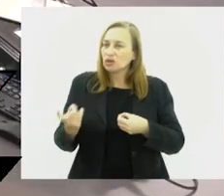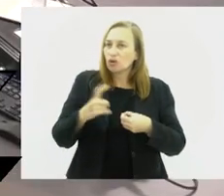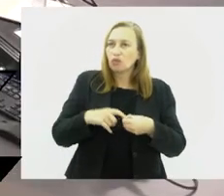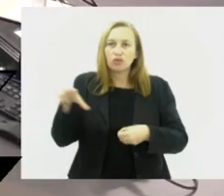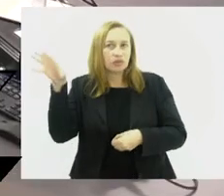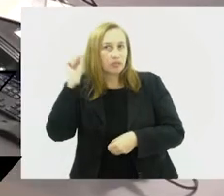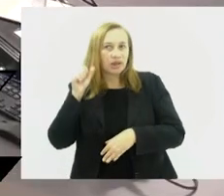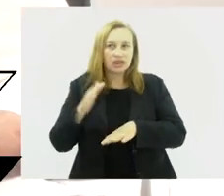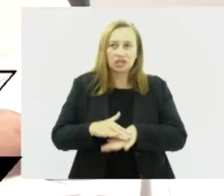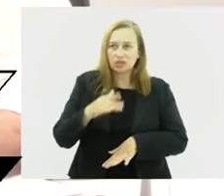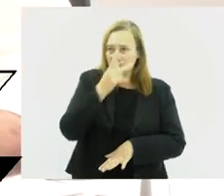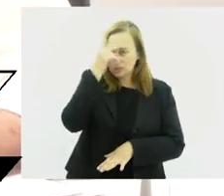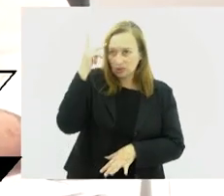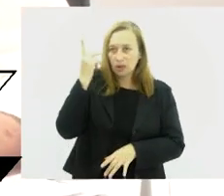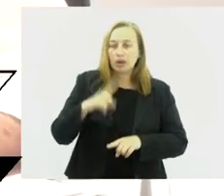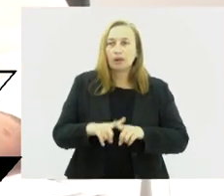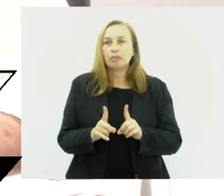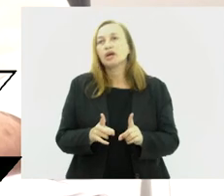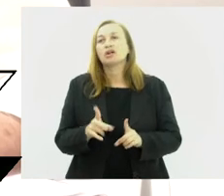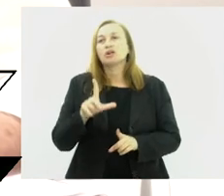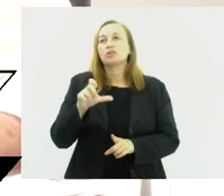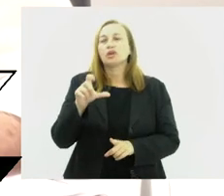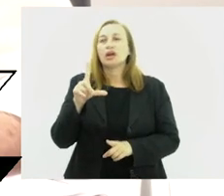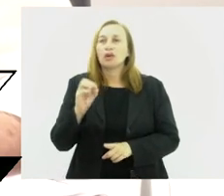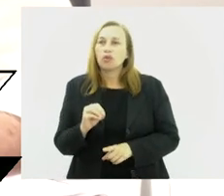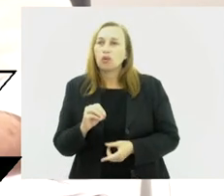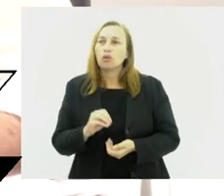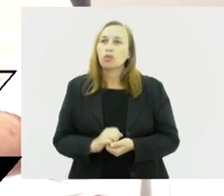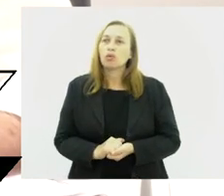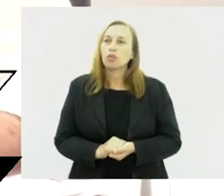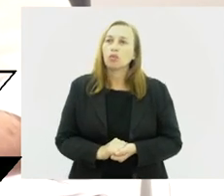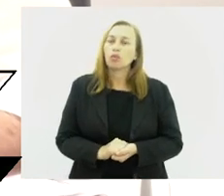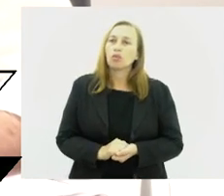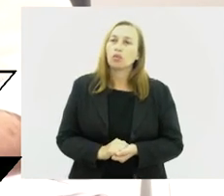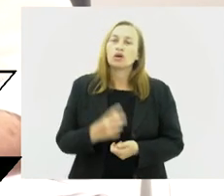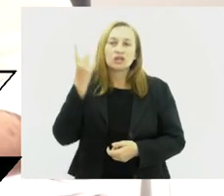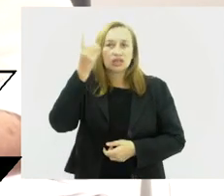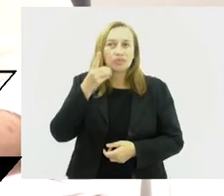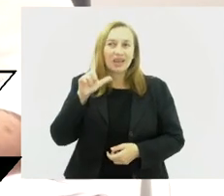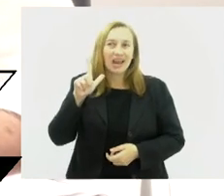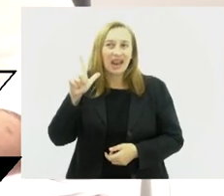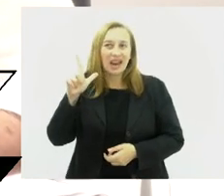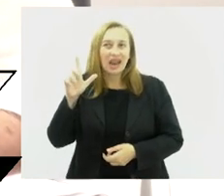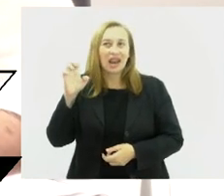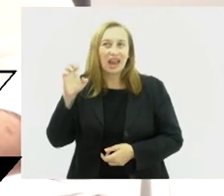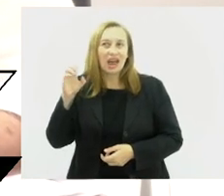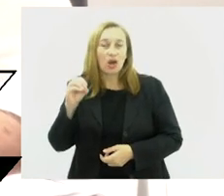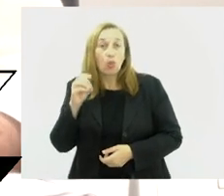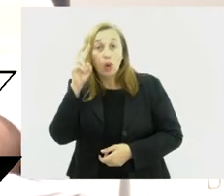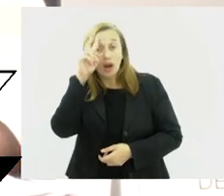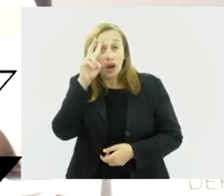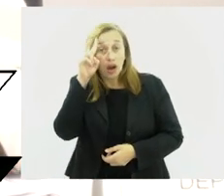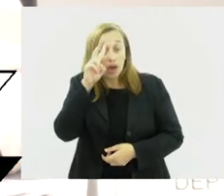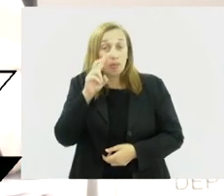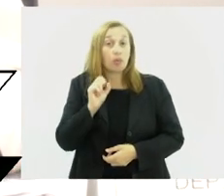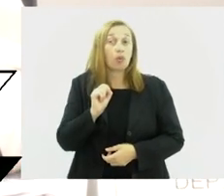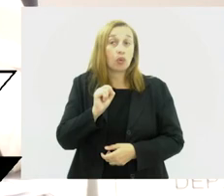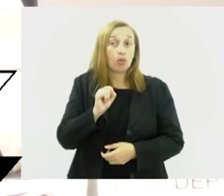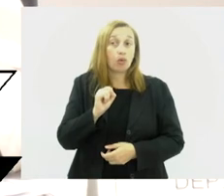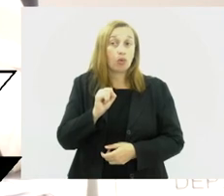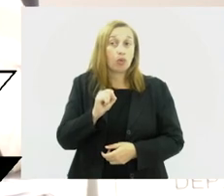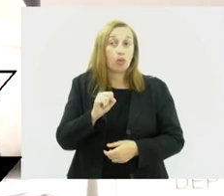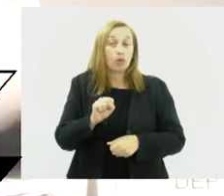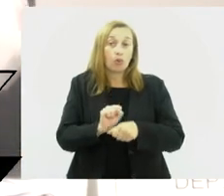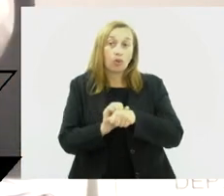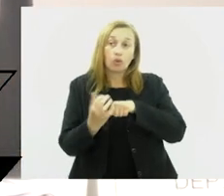mais as pessoas, mas só ainda sobre o Léo Vieira. O deputado Léo Vieira lembrou com pertinência a questão do